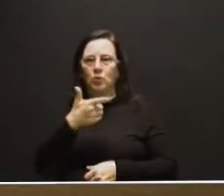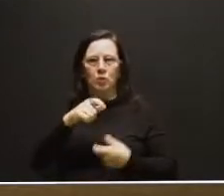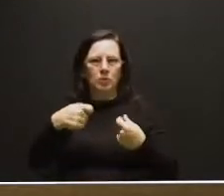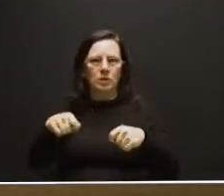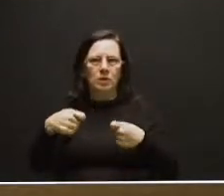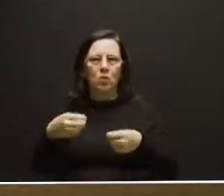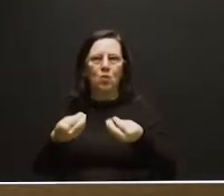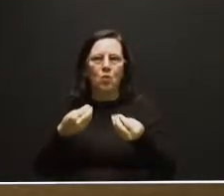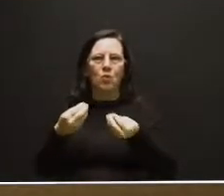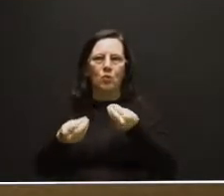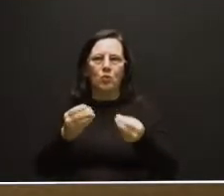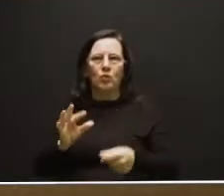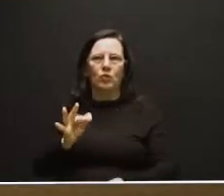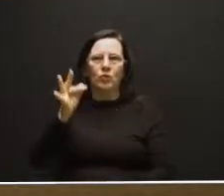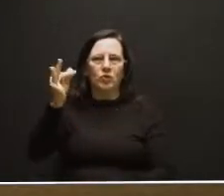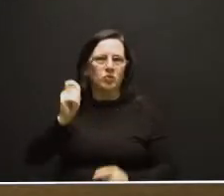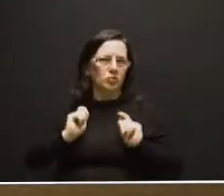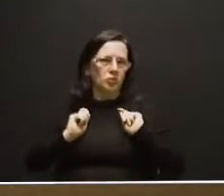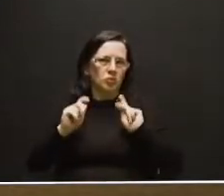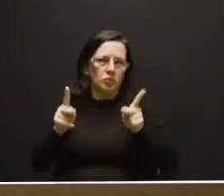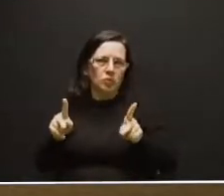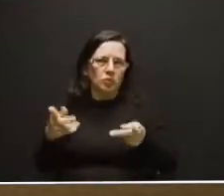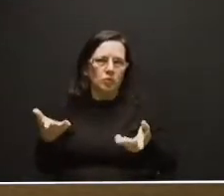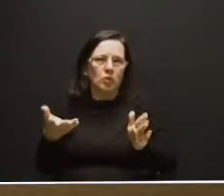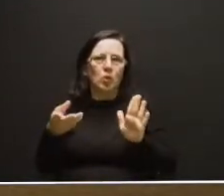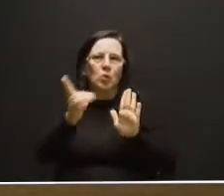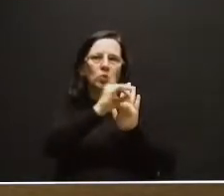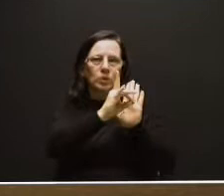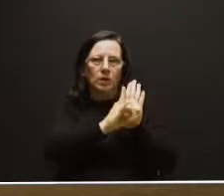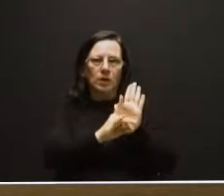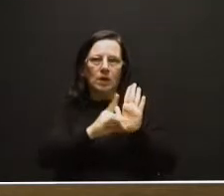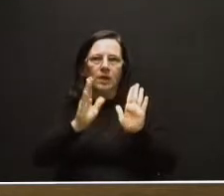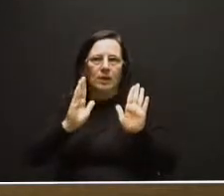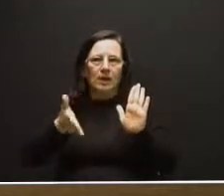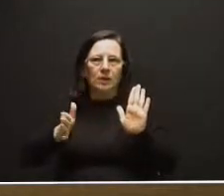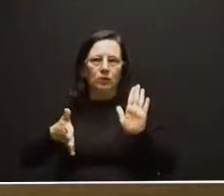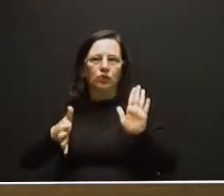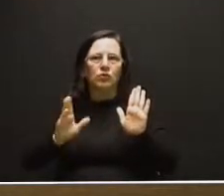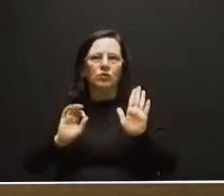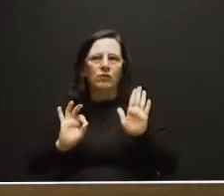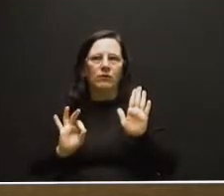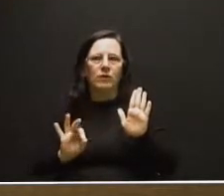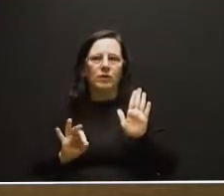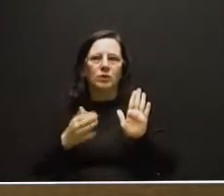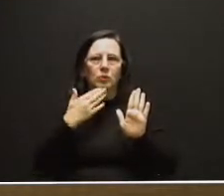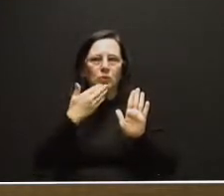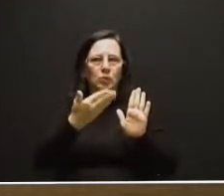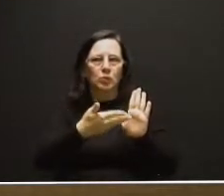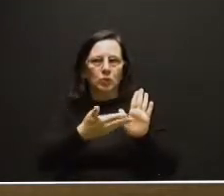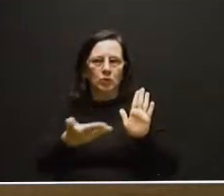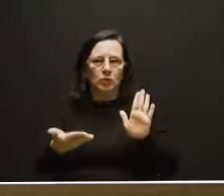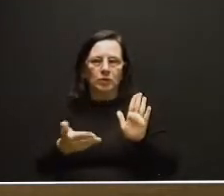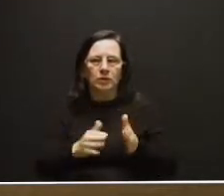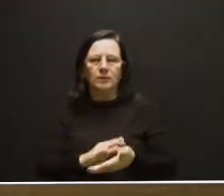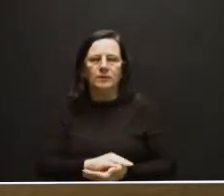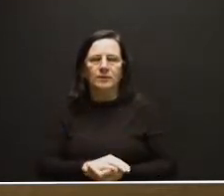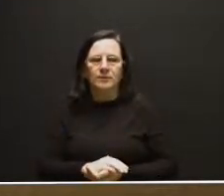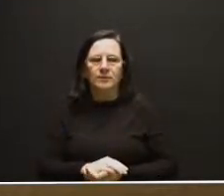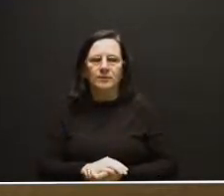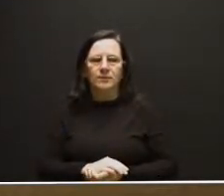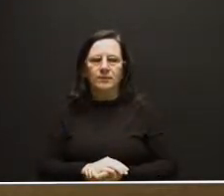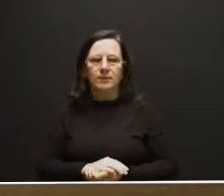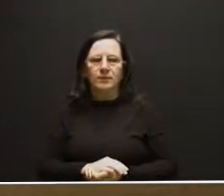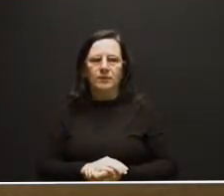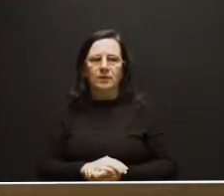como estará o seu futuro à aposentadoria por conta dos decretos que ele é proporcional a essa casa de leis